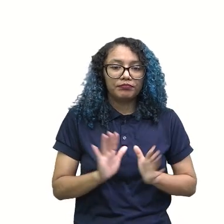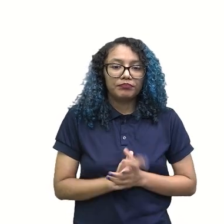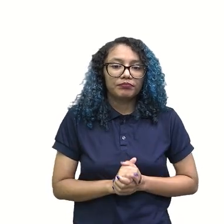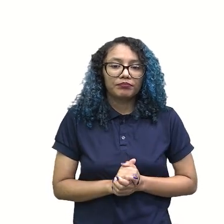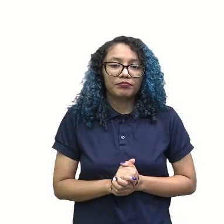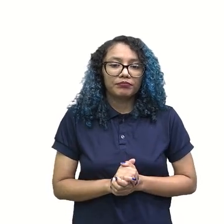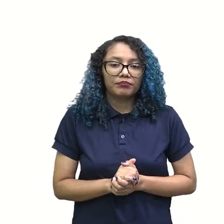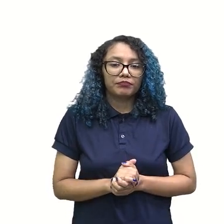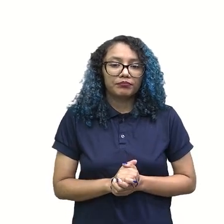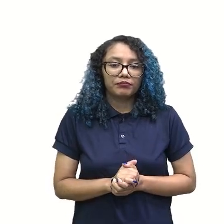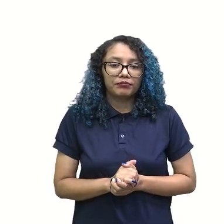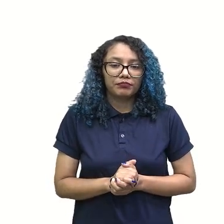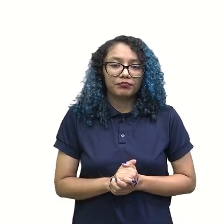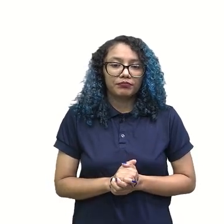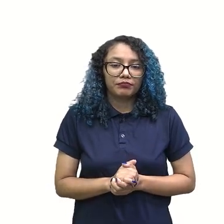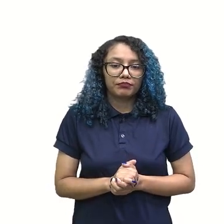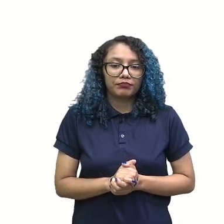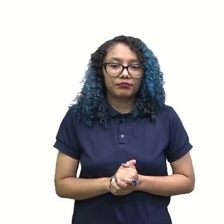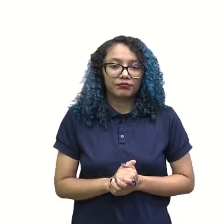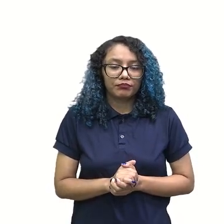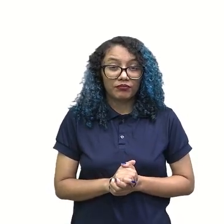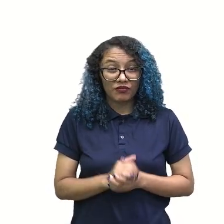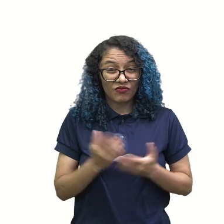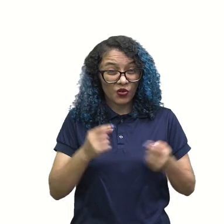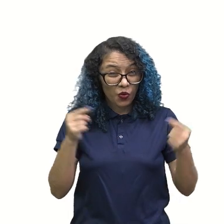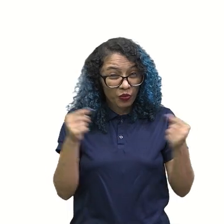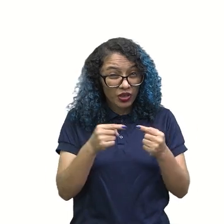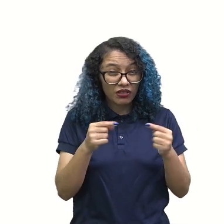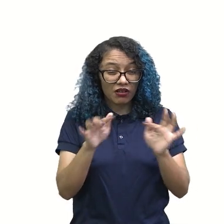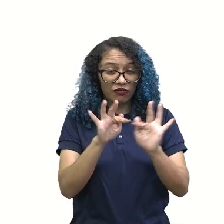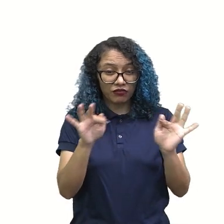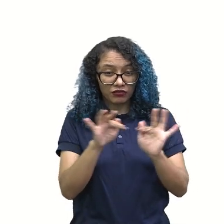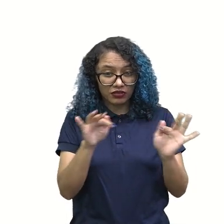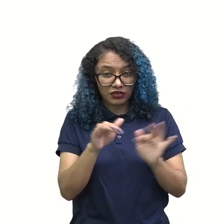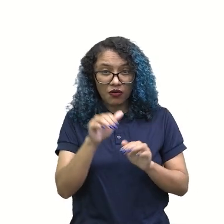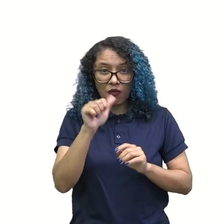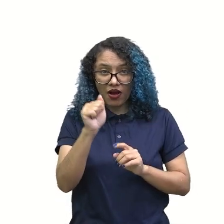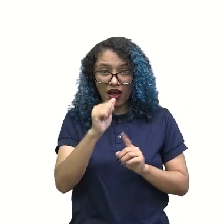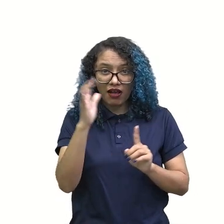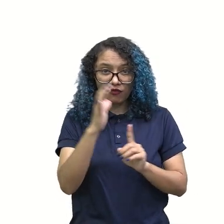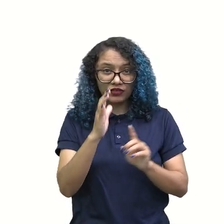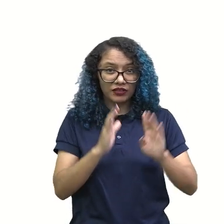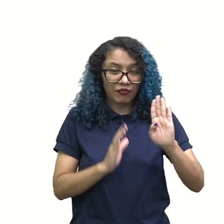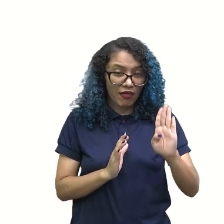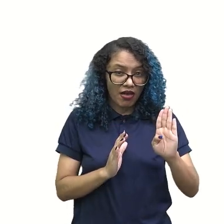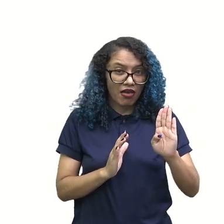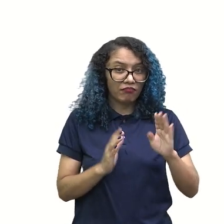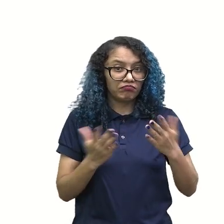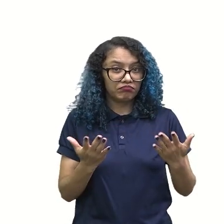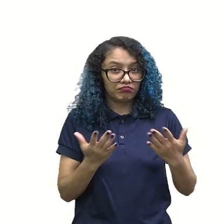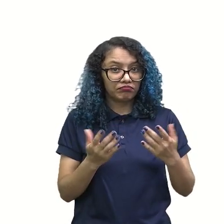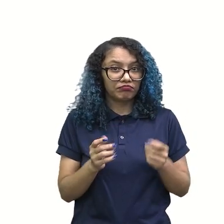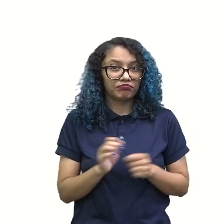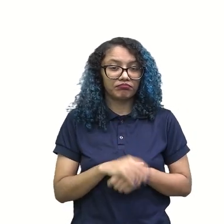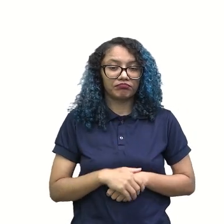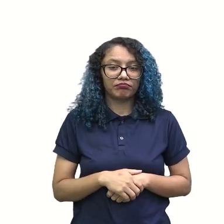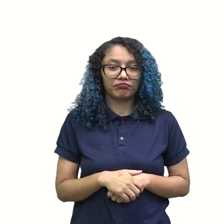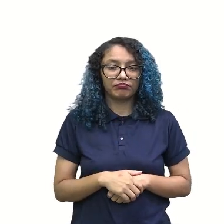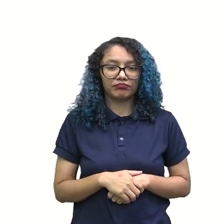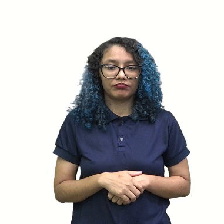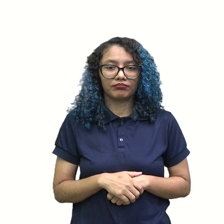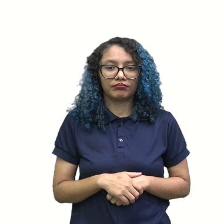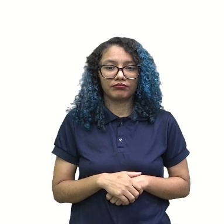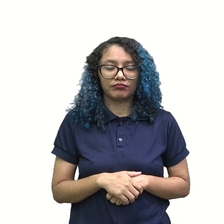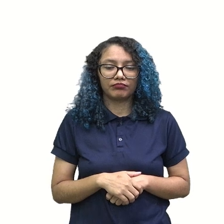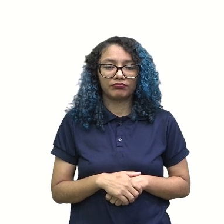diante de uma função de A em B? Pensa com calma aí. Olha lá o que você anotou